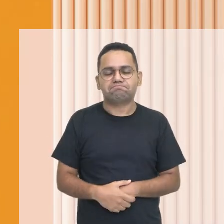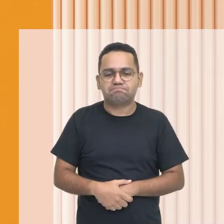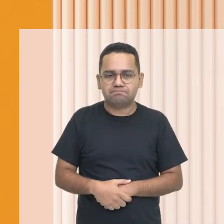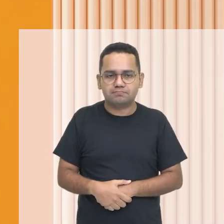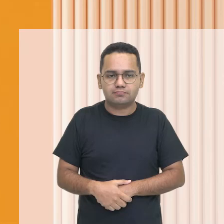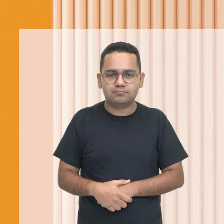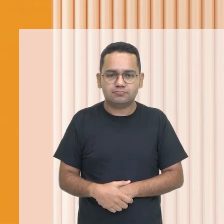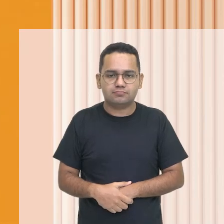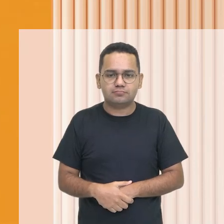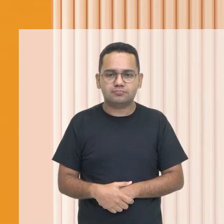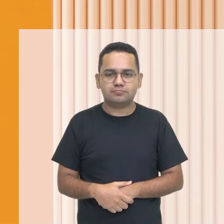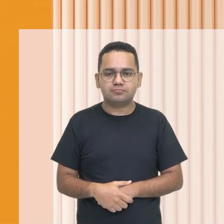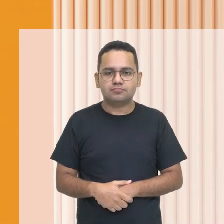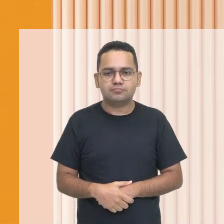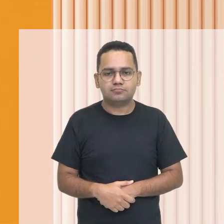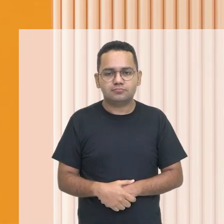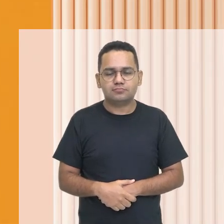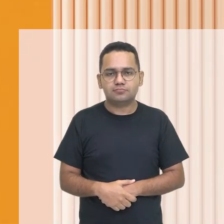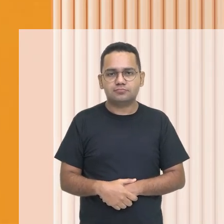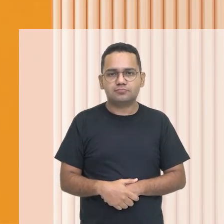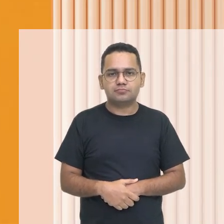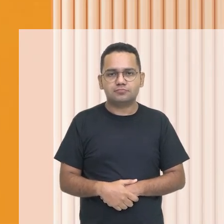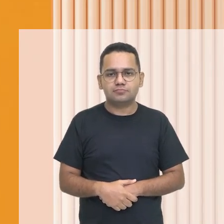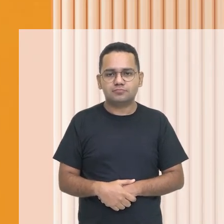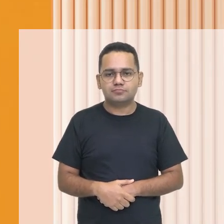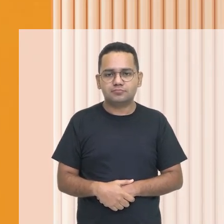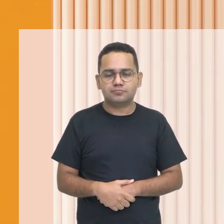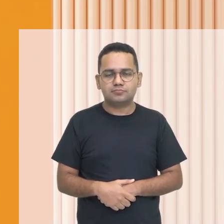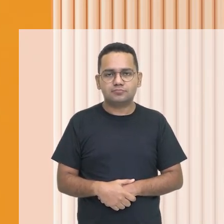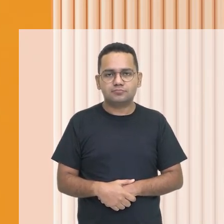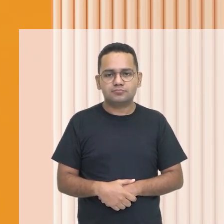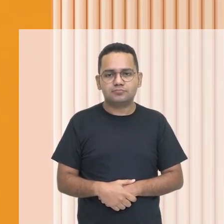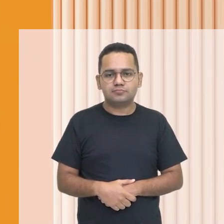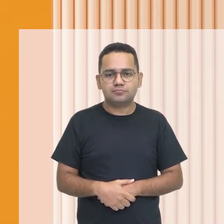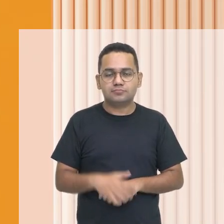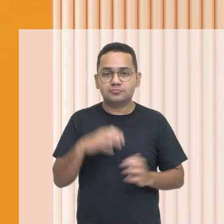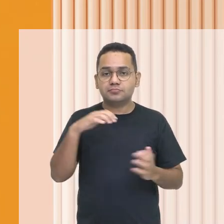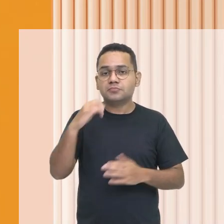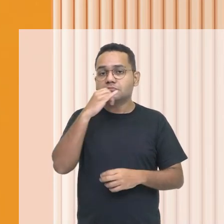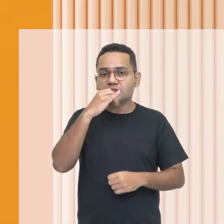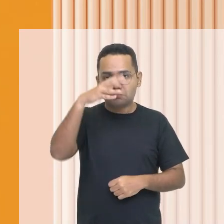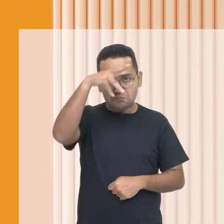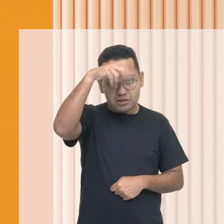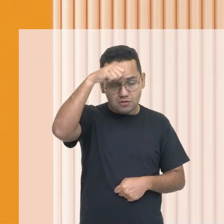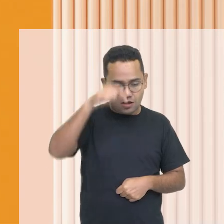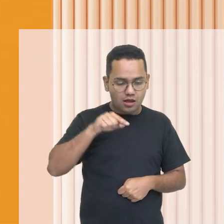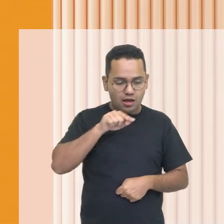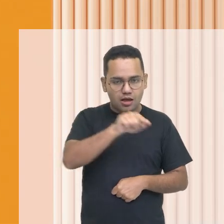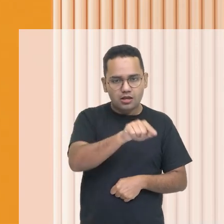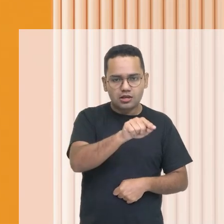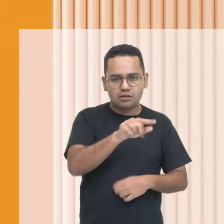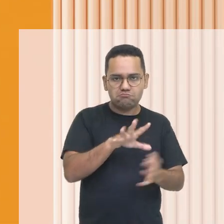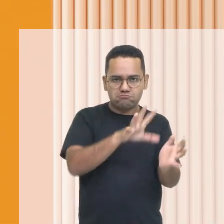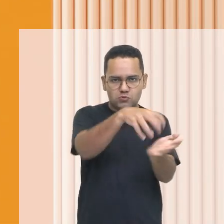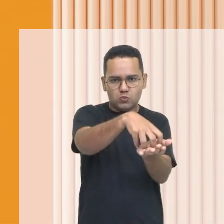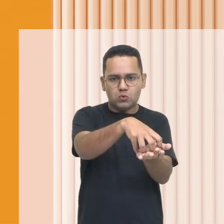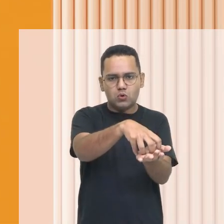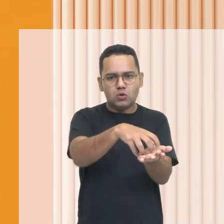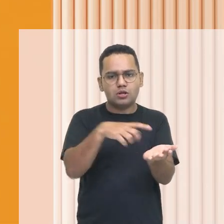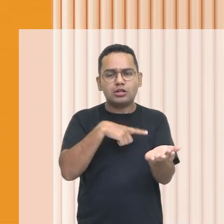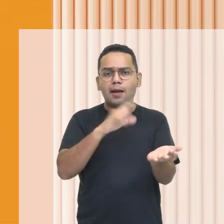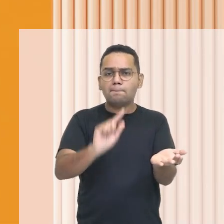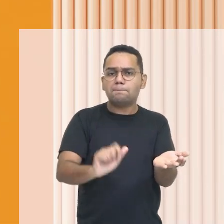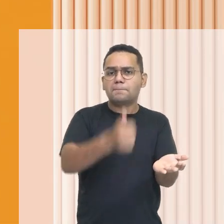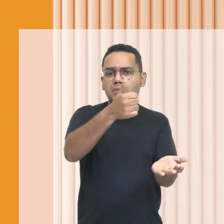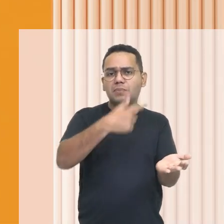né? Você vai ter, por exemplo, Manaus, nesse momento, sendo a primeira cidade a receber energia